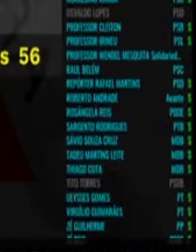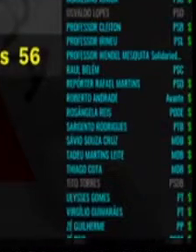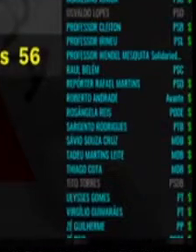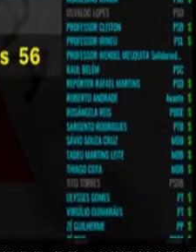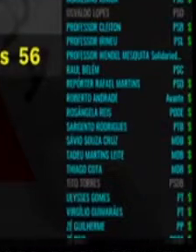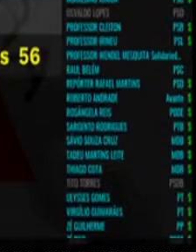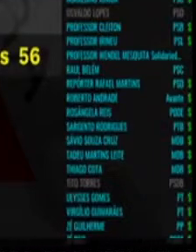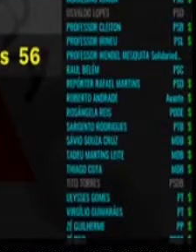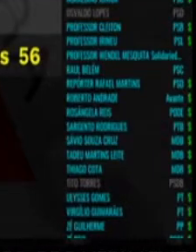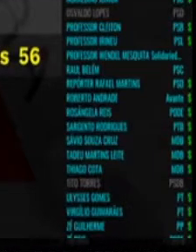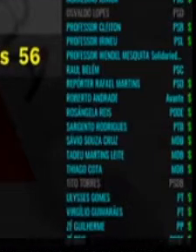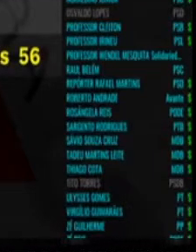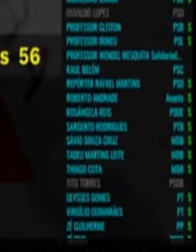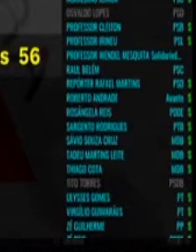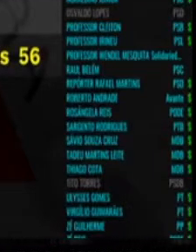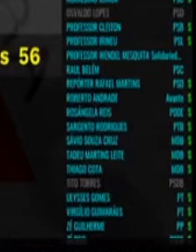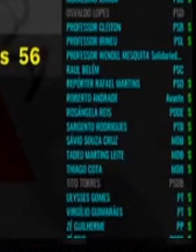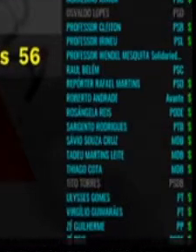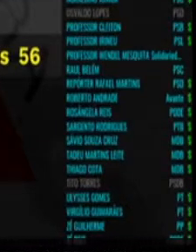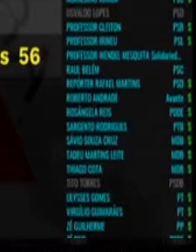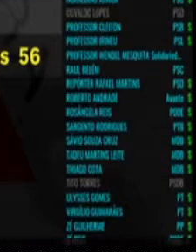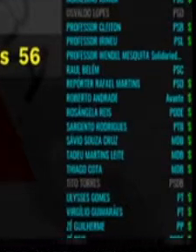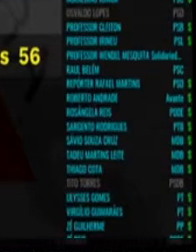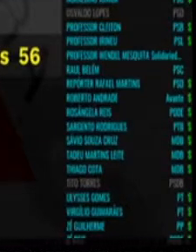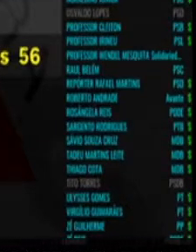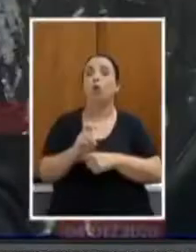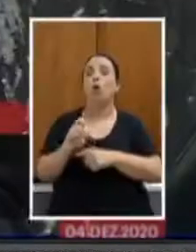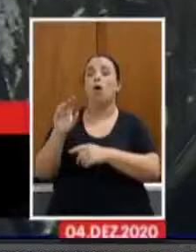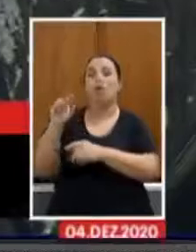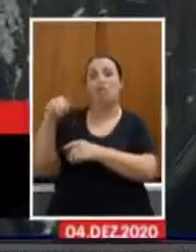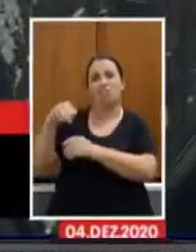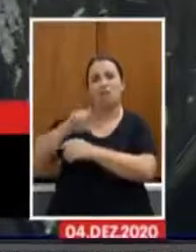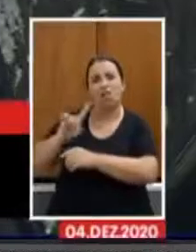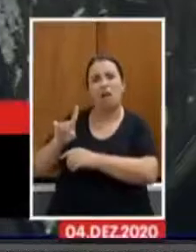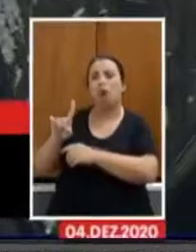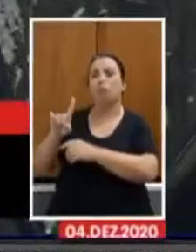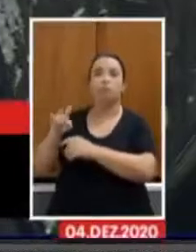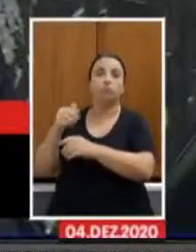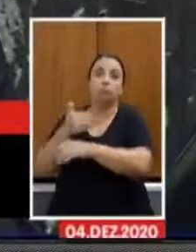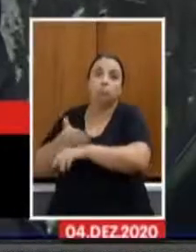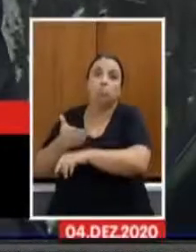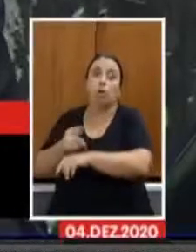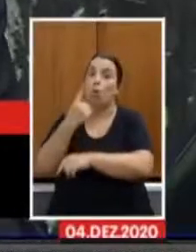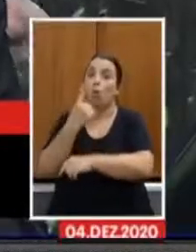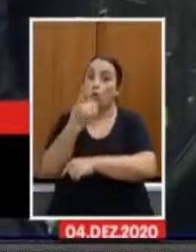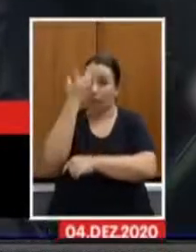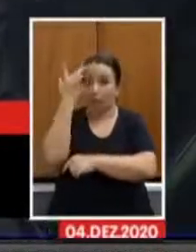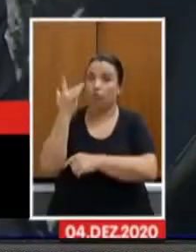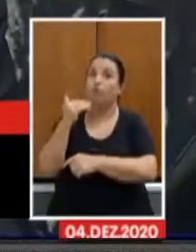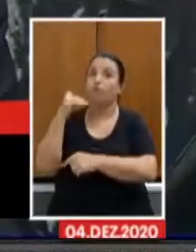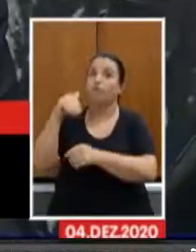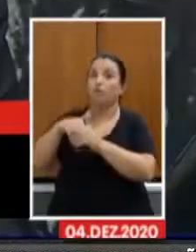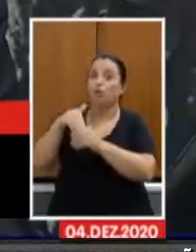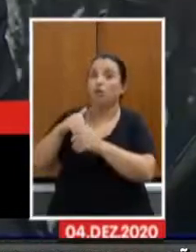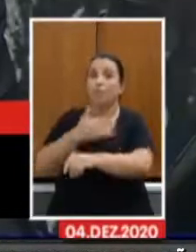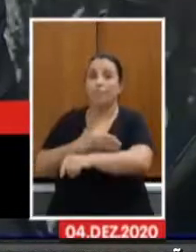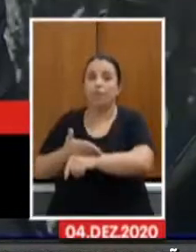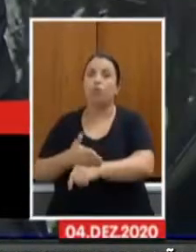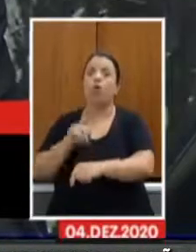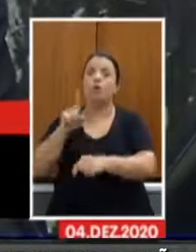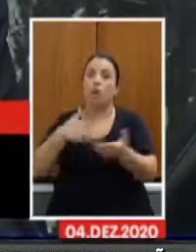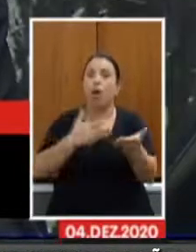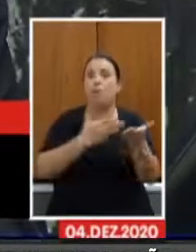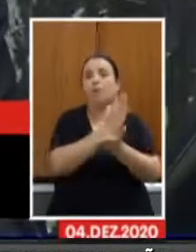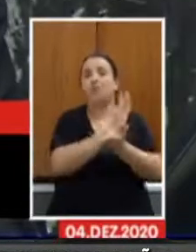Votaram sim 55, senhoras e senhores deputados, não houve voto não, um deputado votou em branco, portanto está aprovado o projeto, salvo